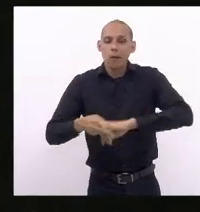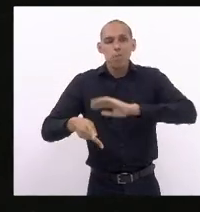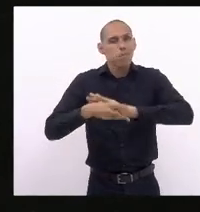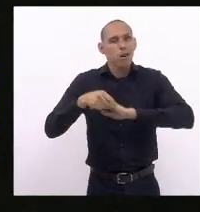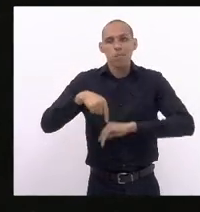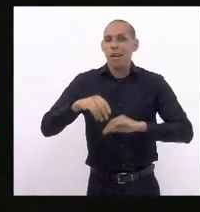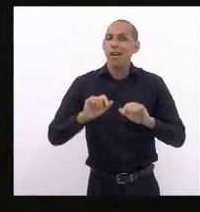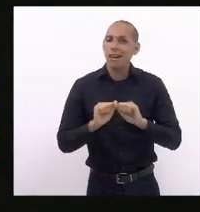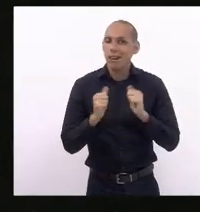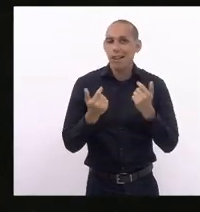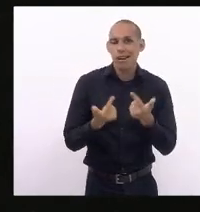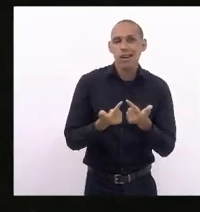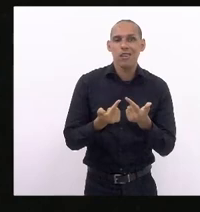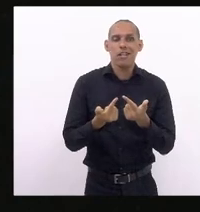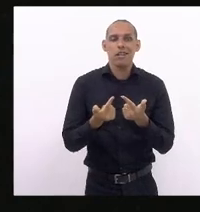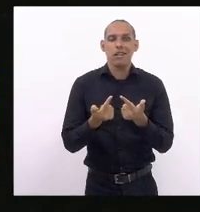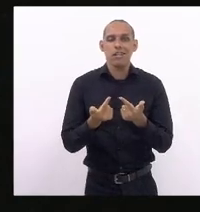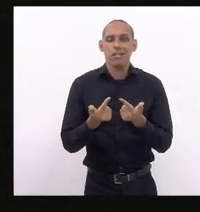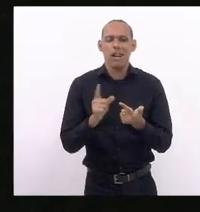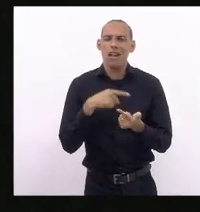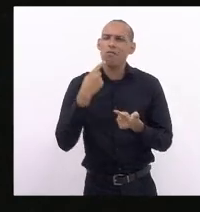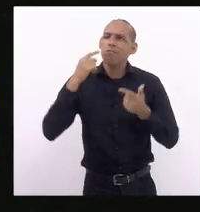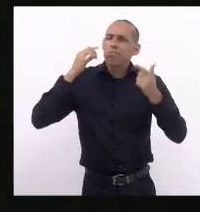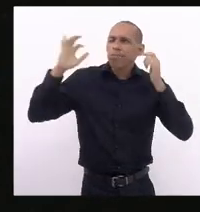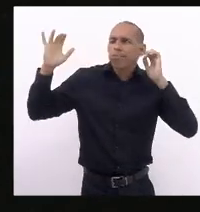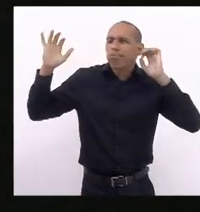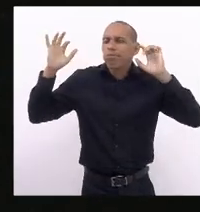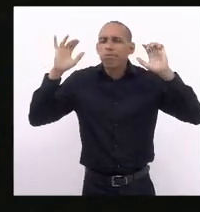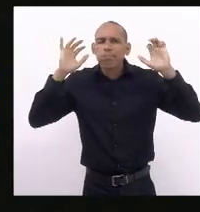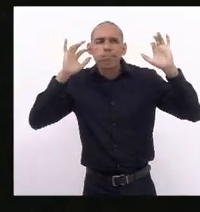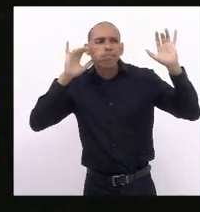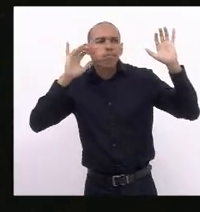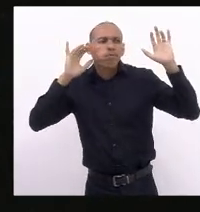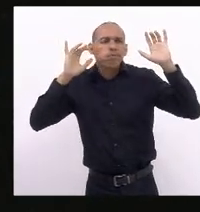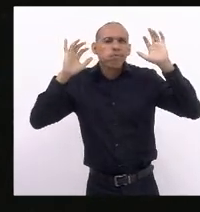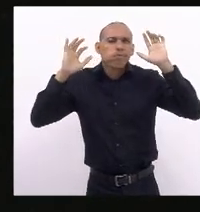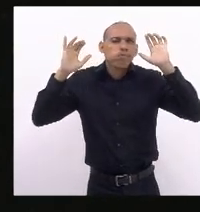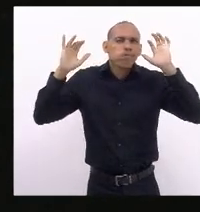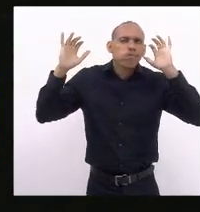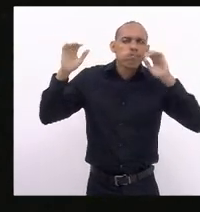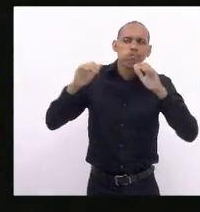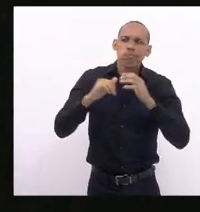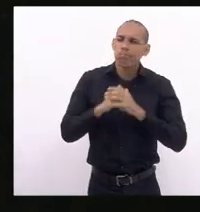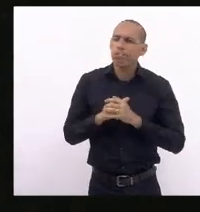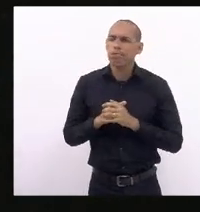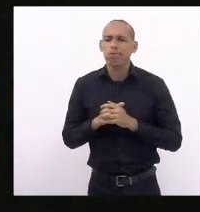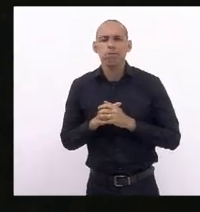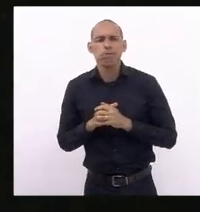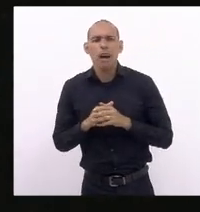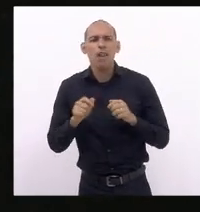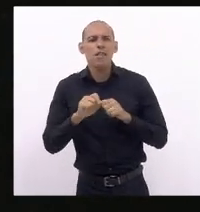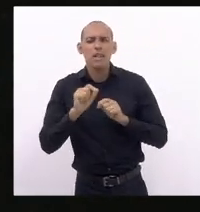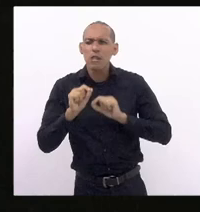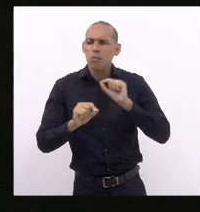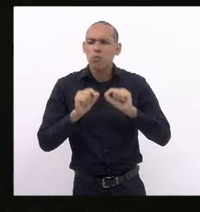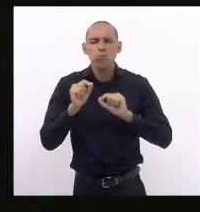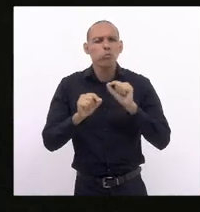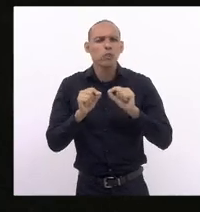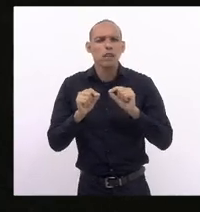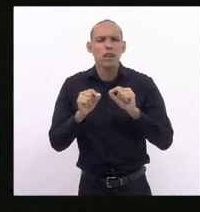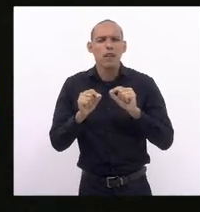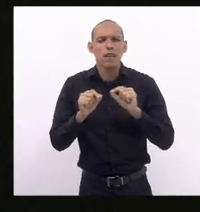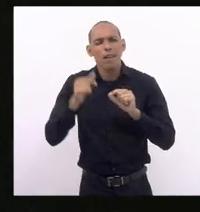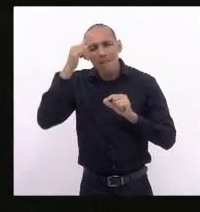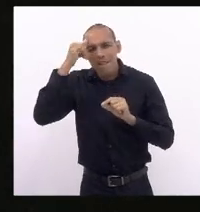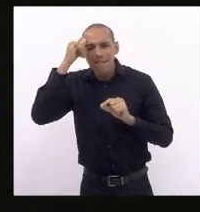E quando nós pensamos no que poderíamos fazer, eu apresentei uma indicação legislativa para impedir